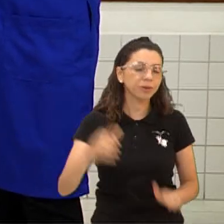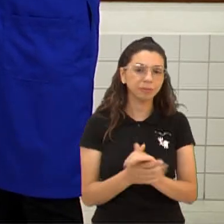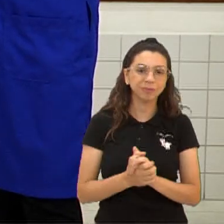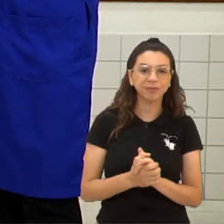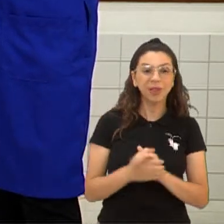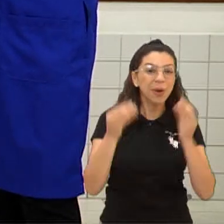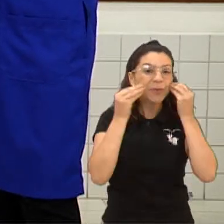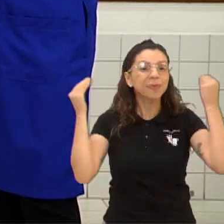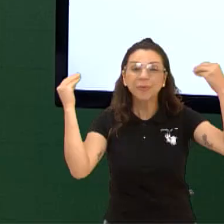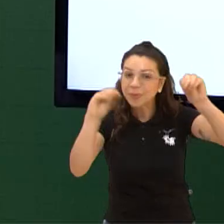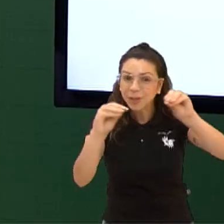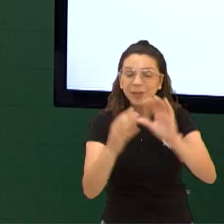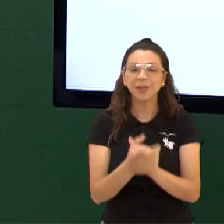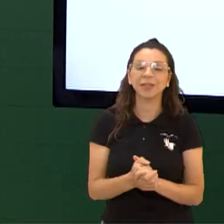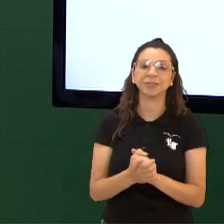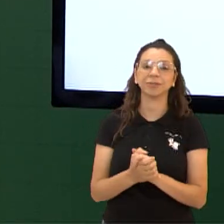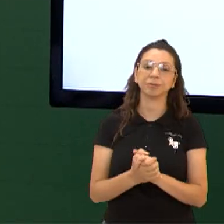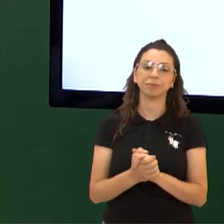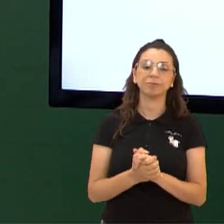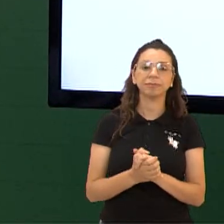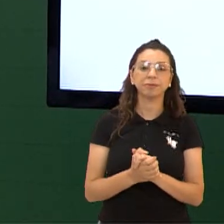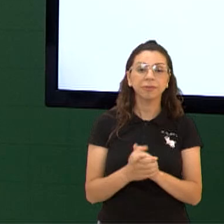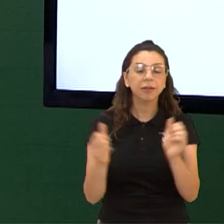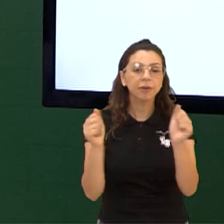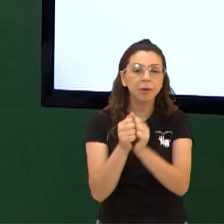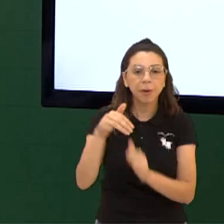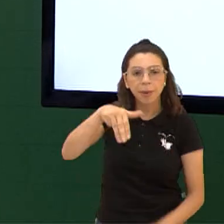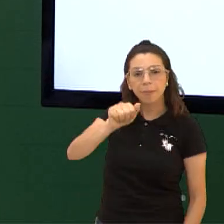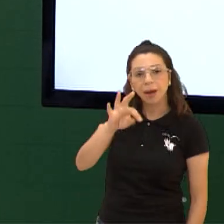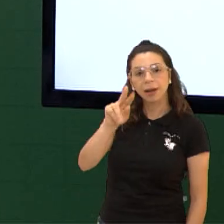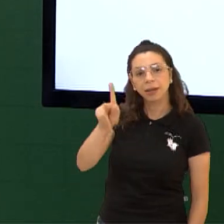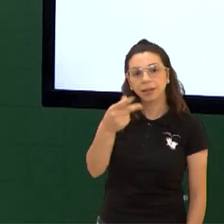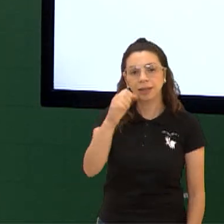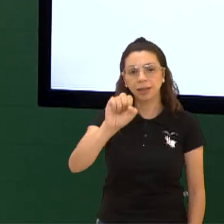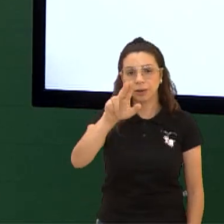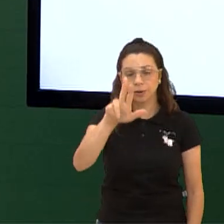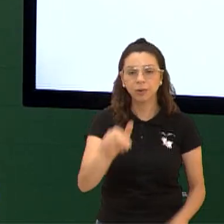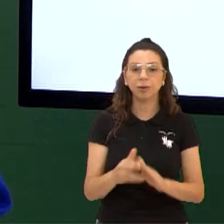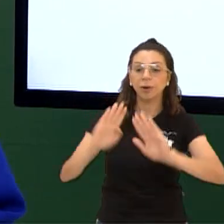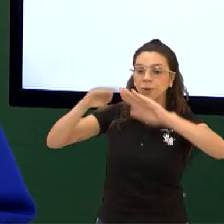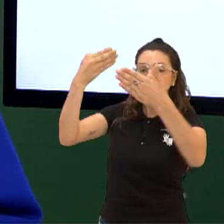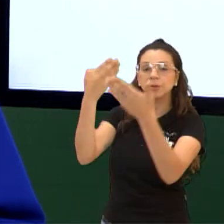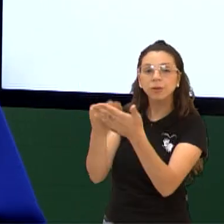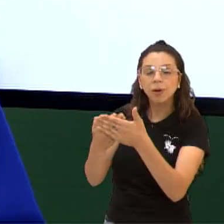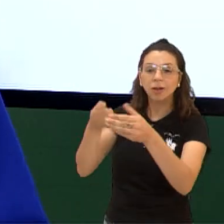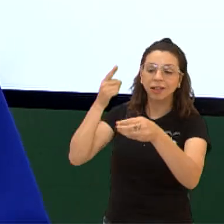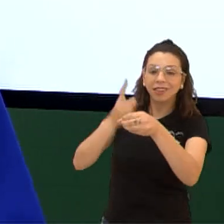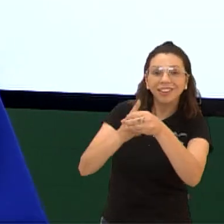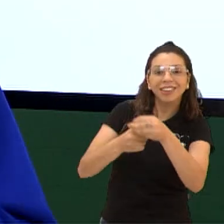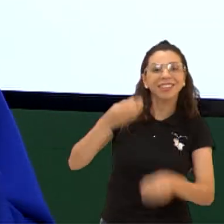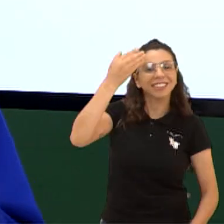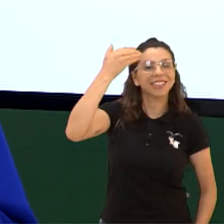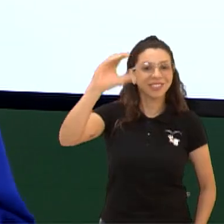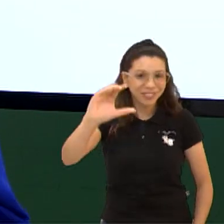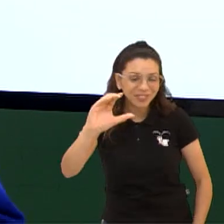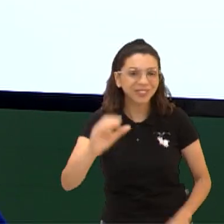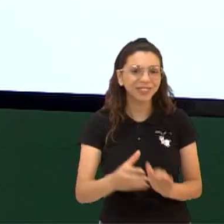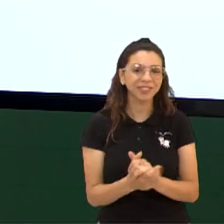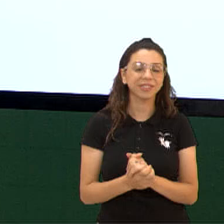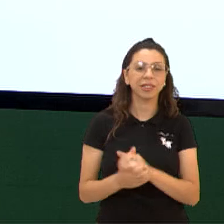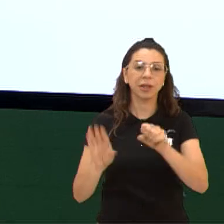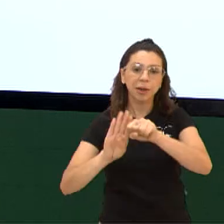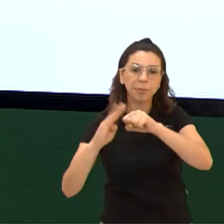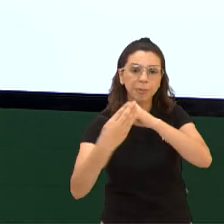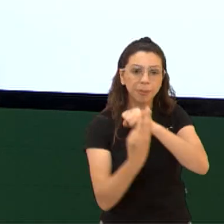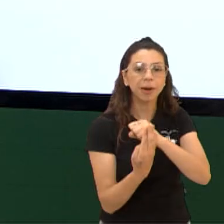11 de Abril. Fiquem aqui com a gente. Matheus Guimarães Moreira, do Dona Branca, em Curitiba, lá aqui em Curitiba, no bairro